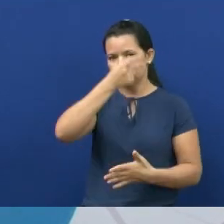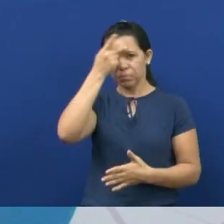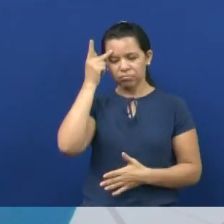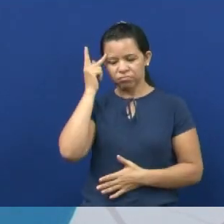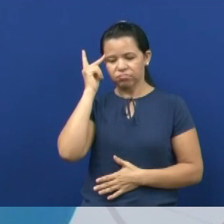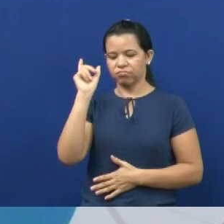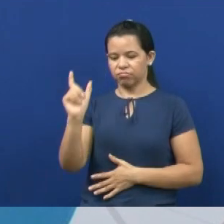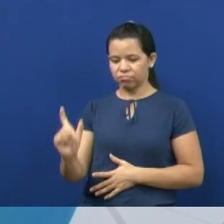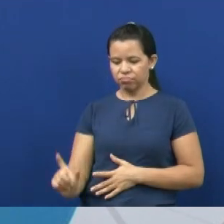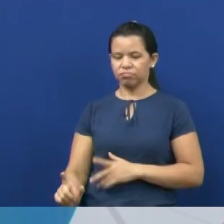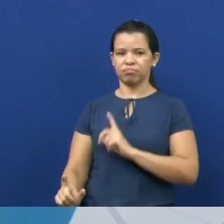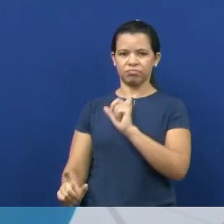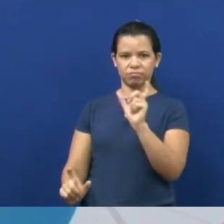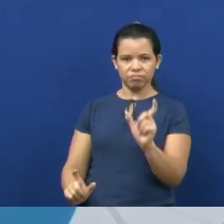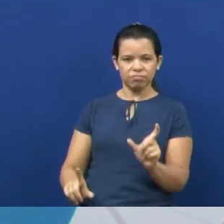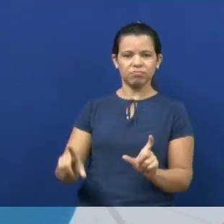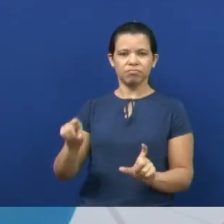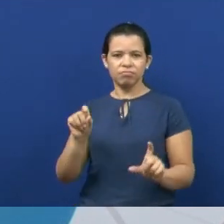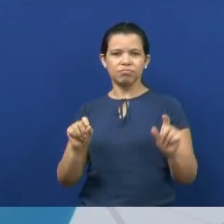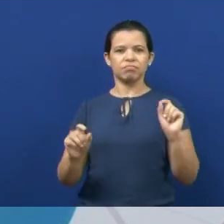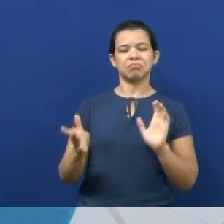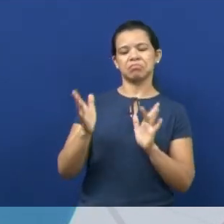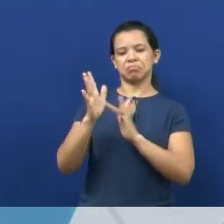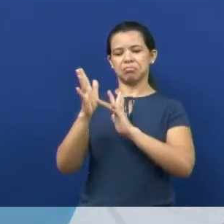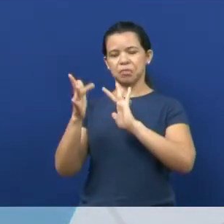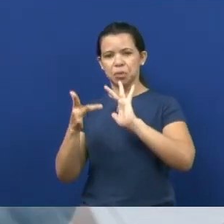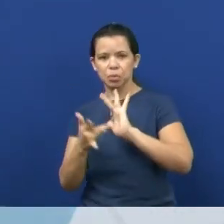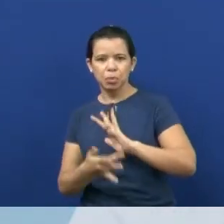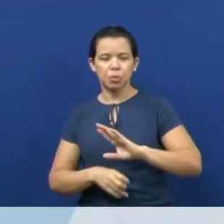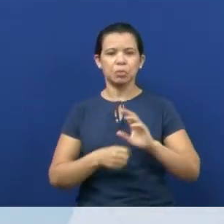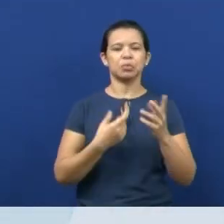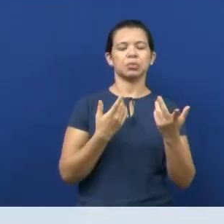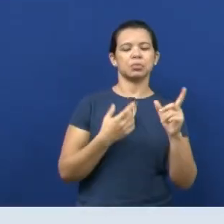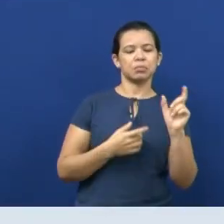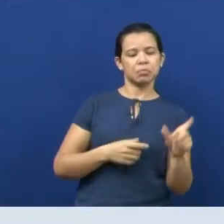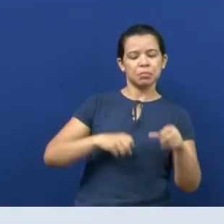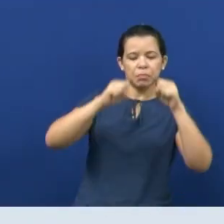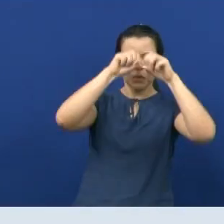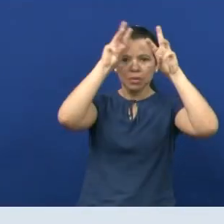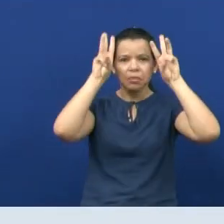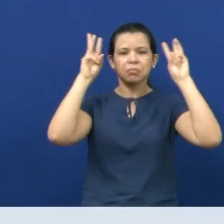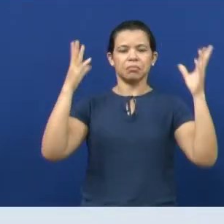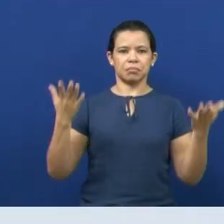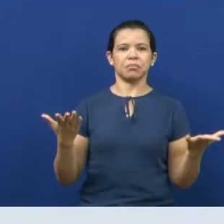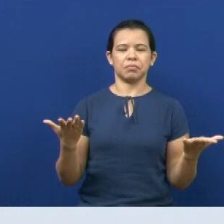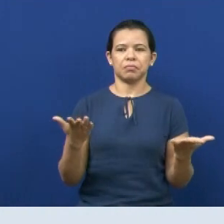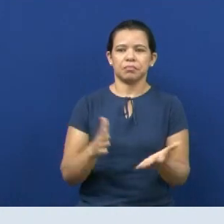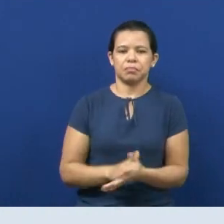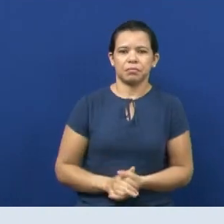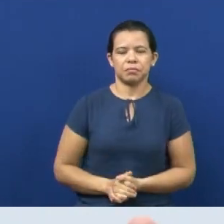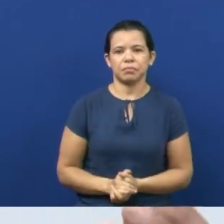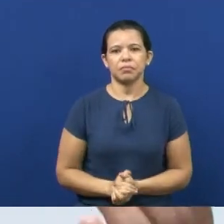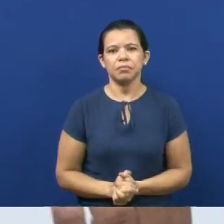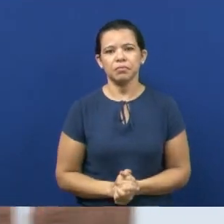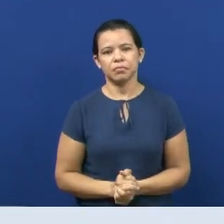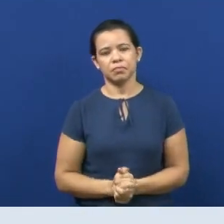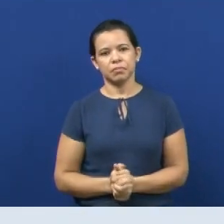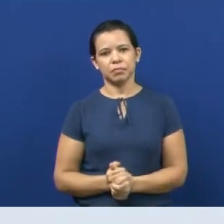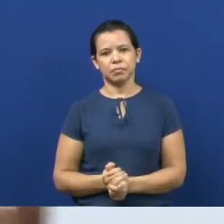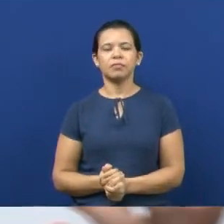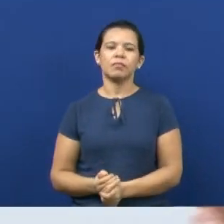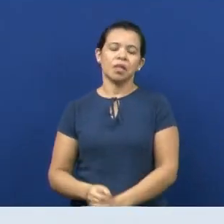personagens, né? Tanto em Moisés quanto em Jesus Cristo. Já nas tradições orais, nós vamos ter